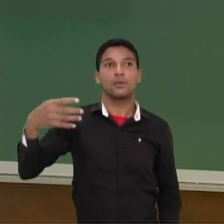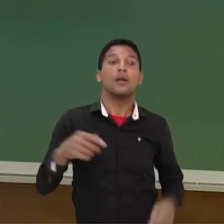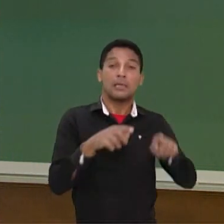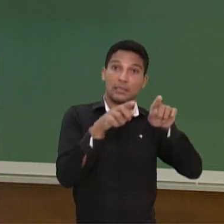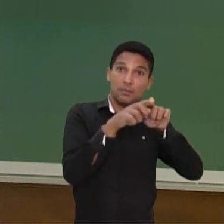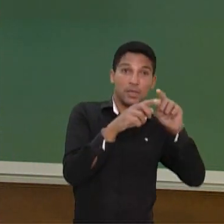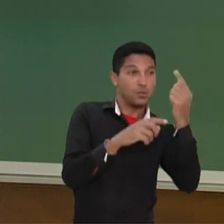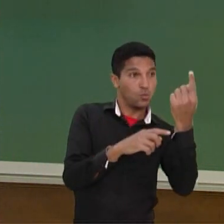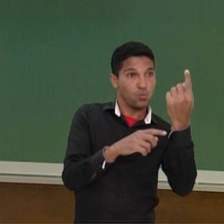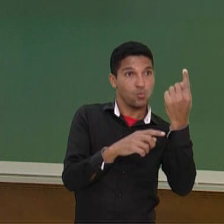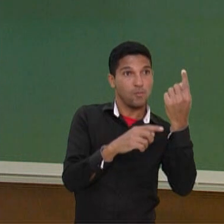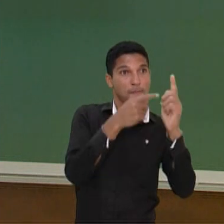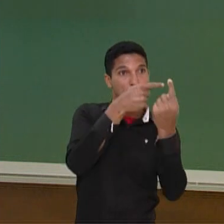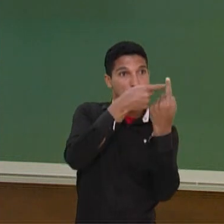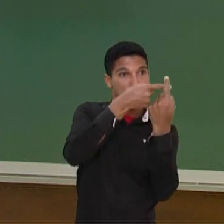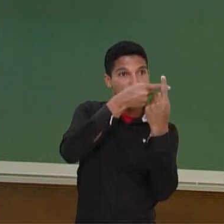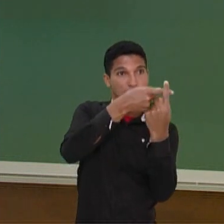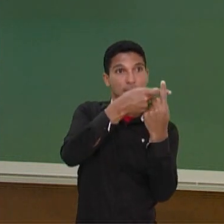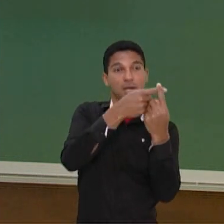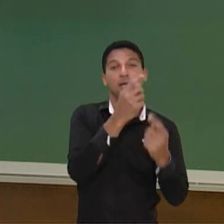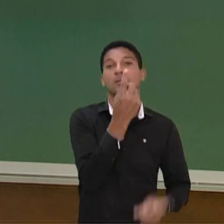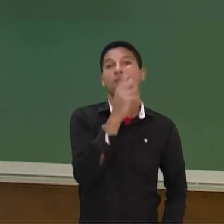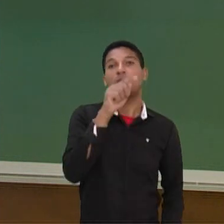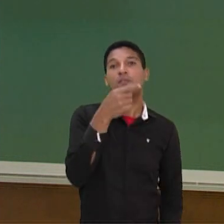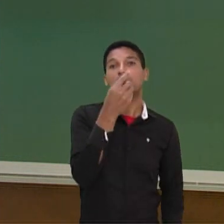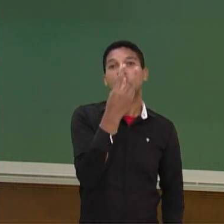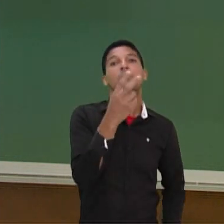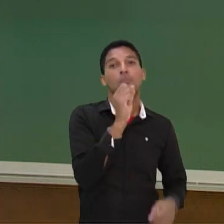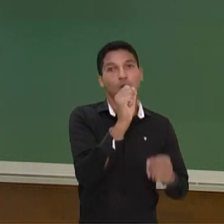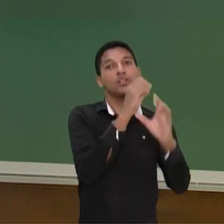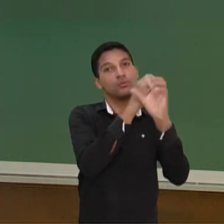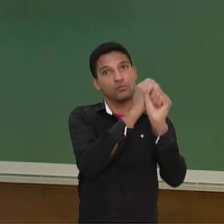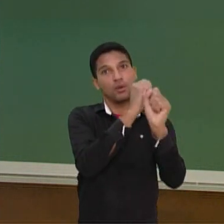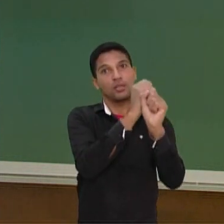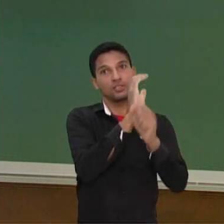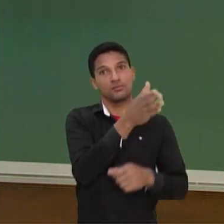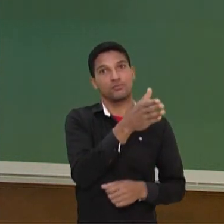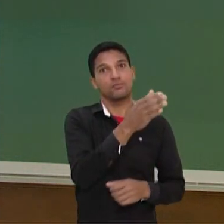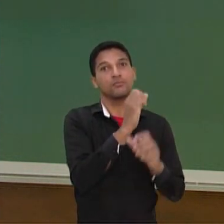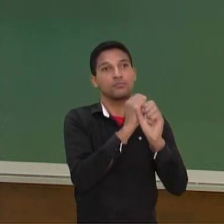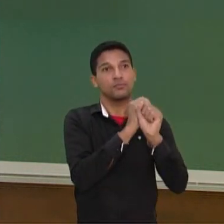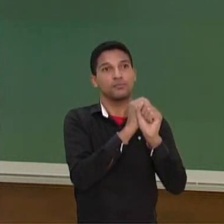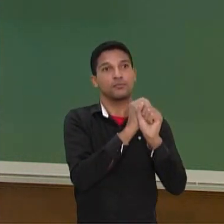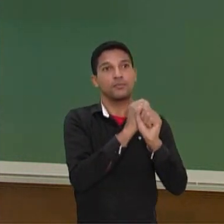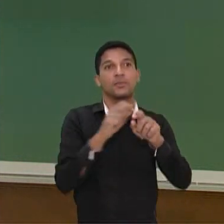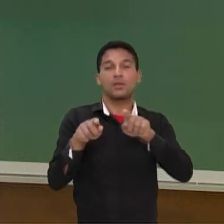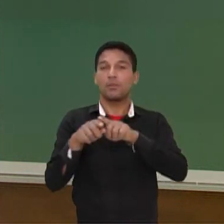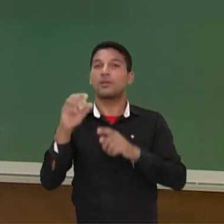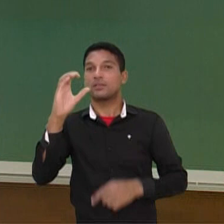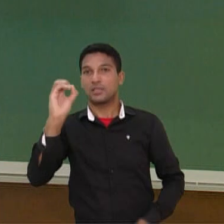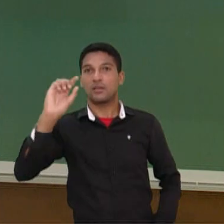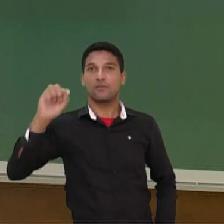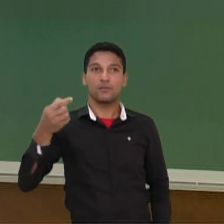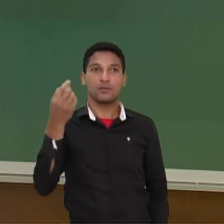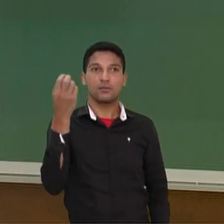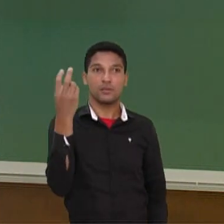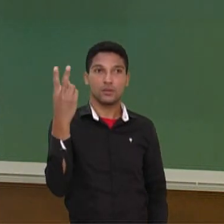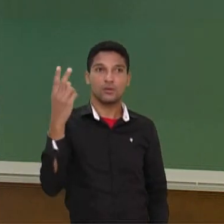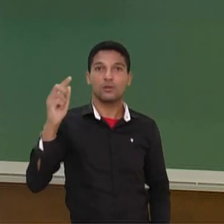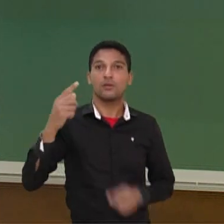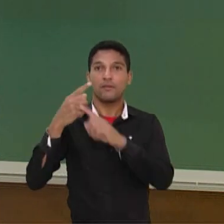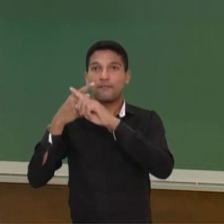com 1,2, esse 1 mais 1,2 é 2,2, e 0,2 vezes 64 dá